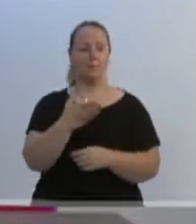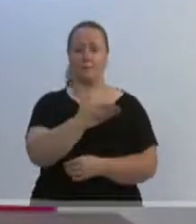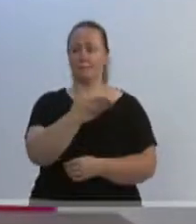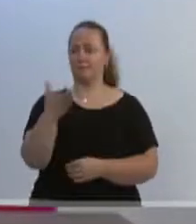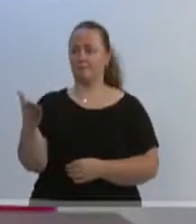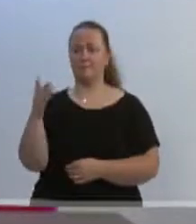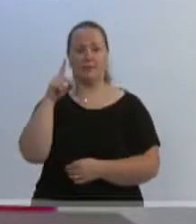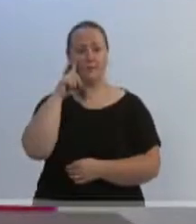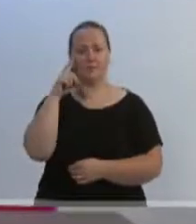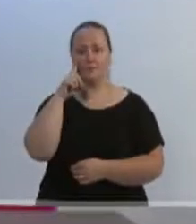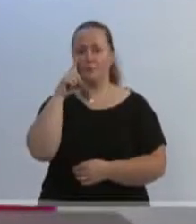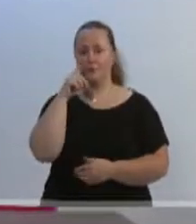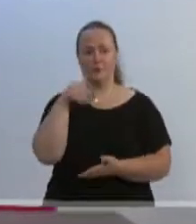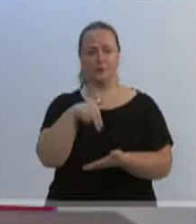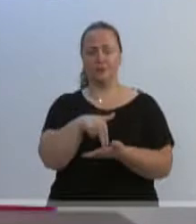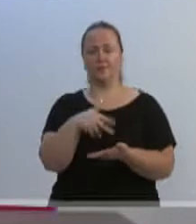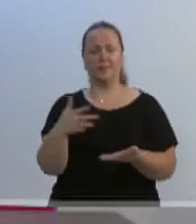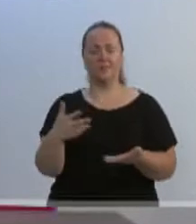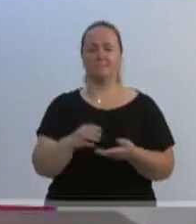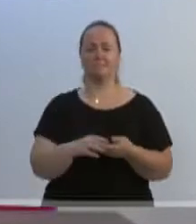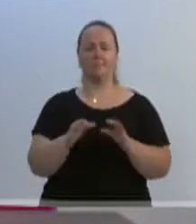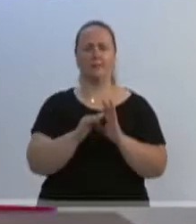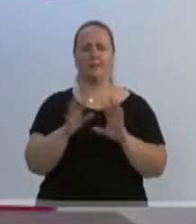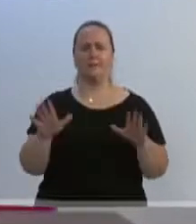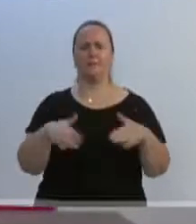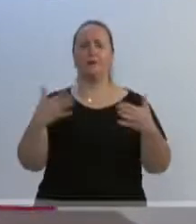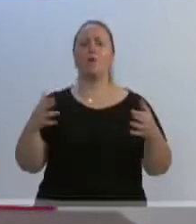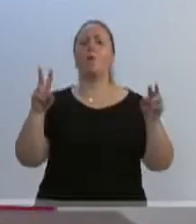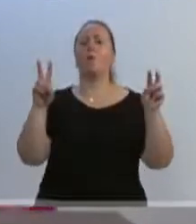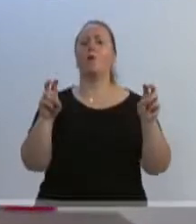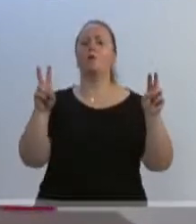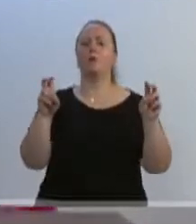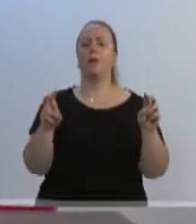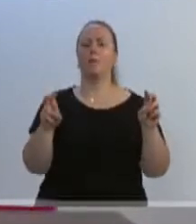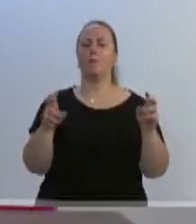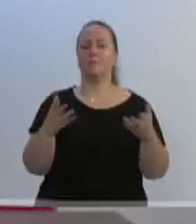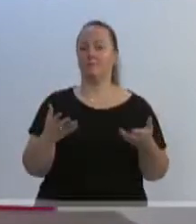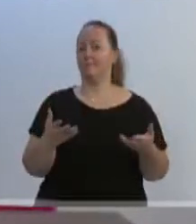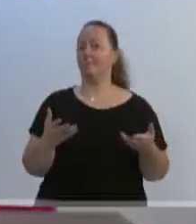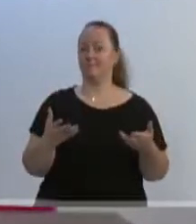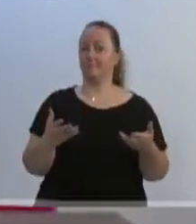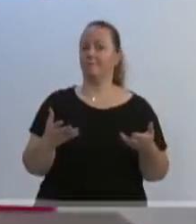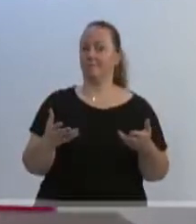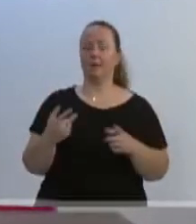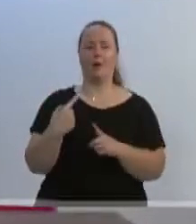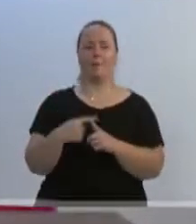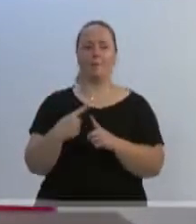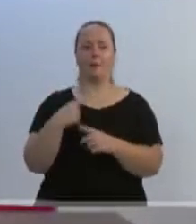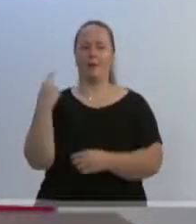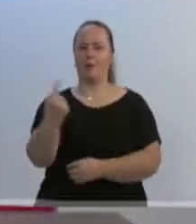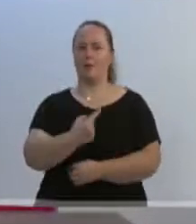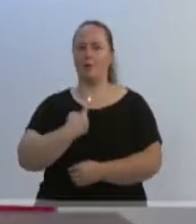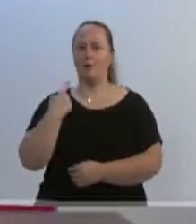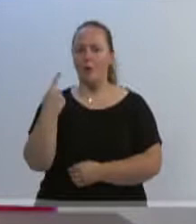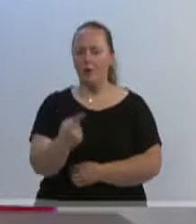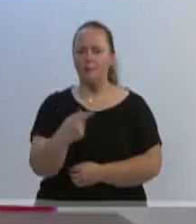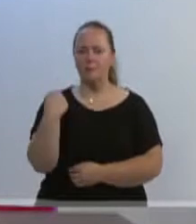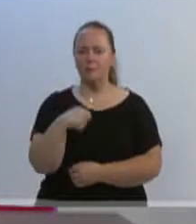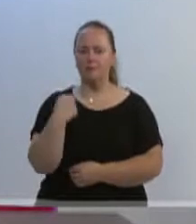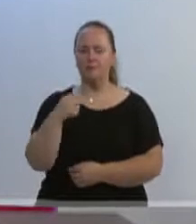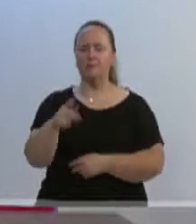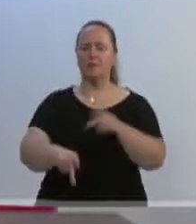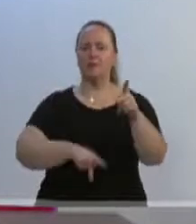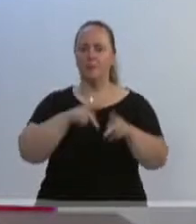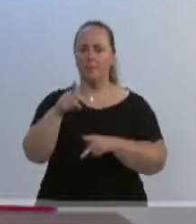os dias, independente de falarmos sobre temas agudos ou não agudos, porque nós precisamos de vocês para que a